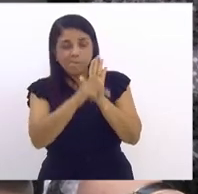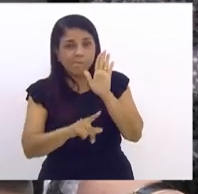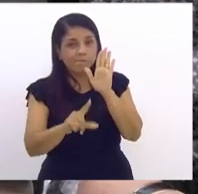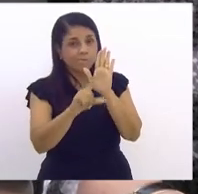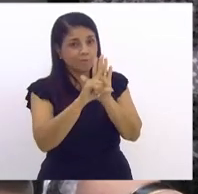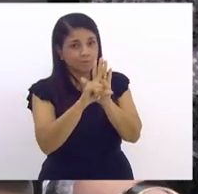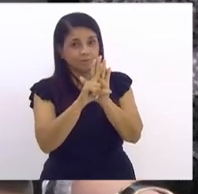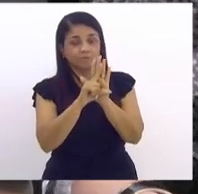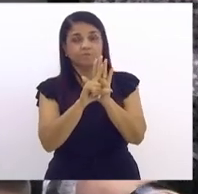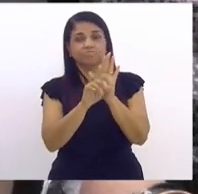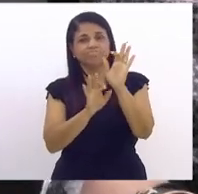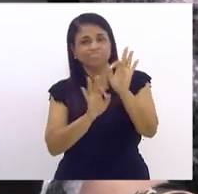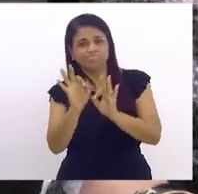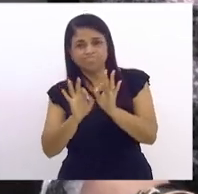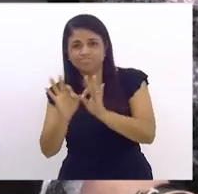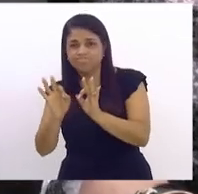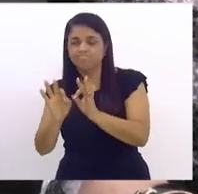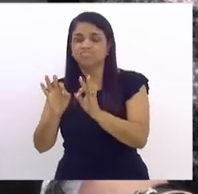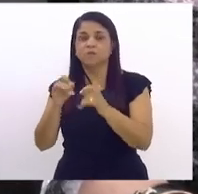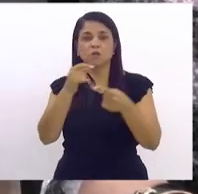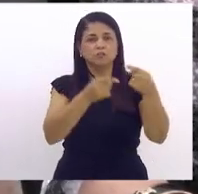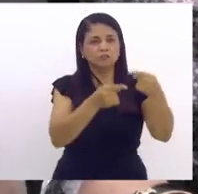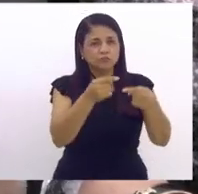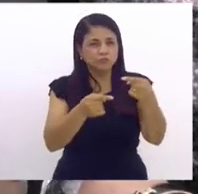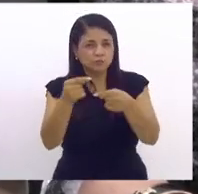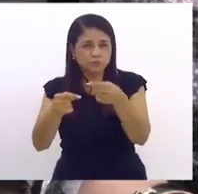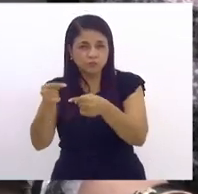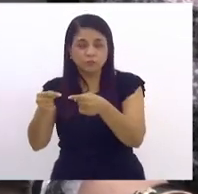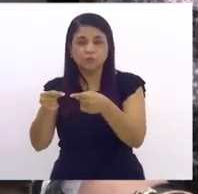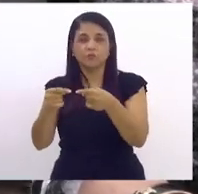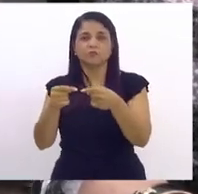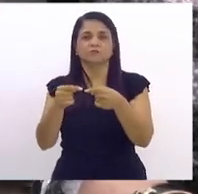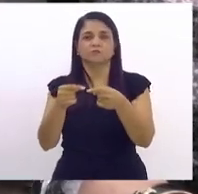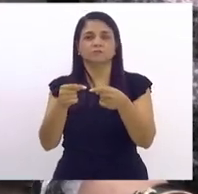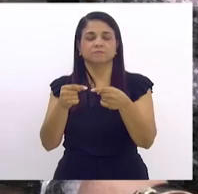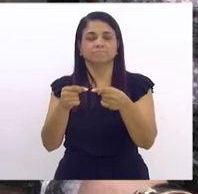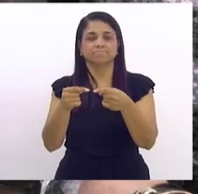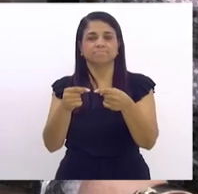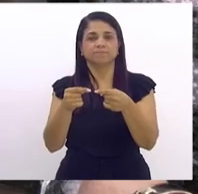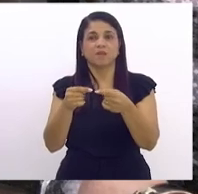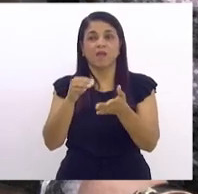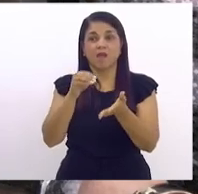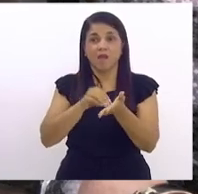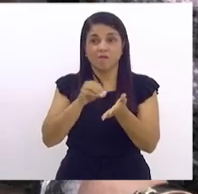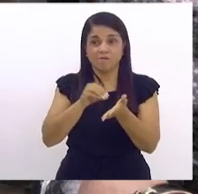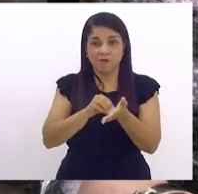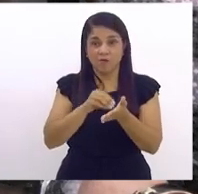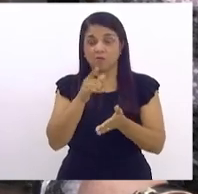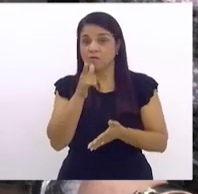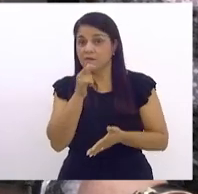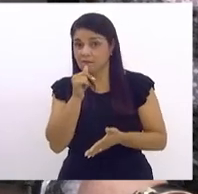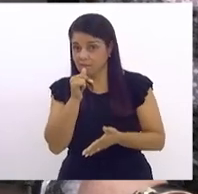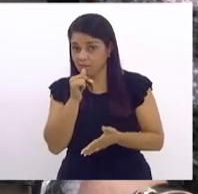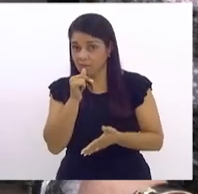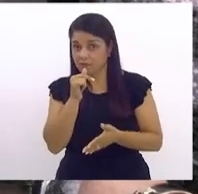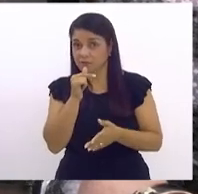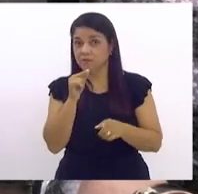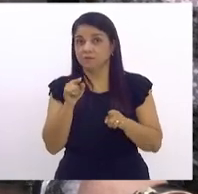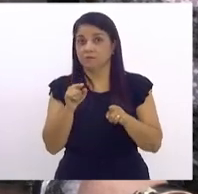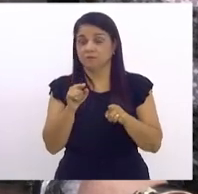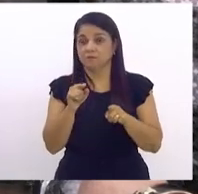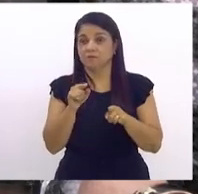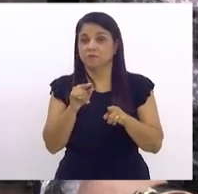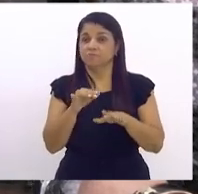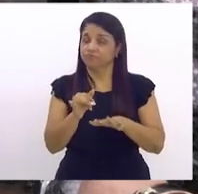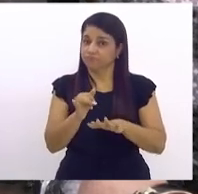fez muito à luz também das discussões que aconteceram no último período. A falta de água tem a ver, ou melhor, a